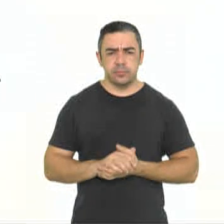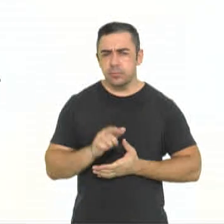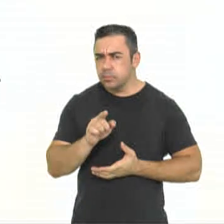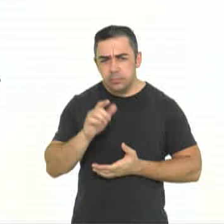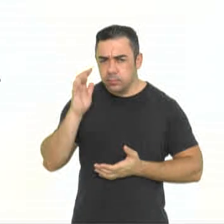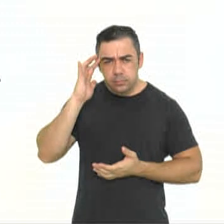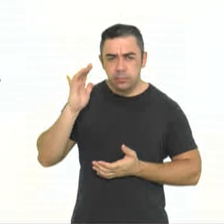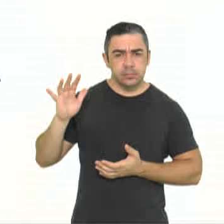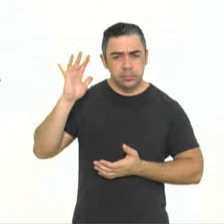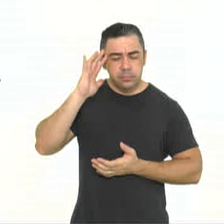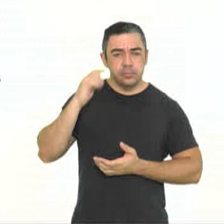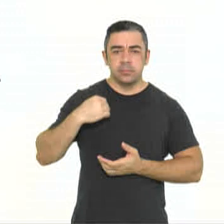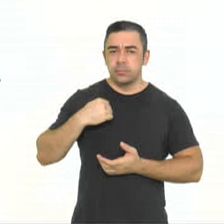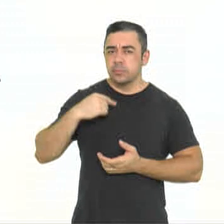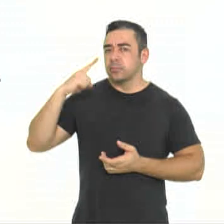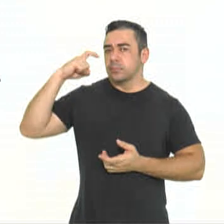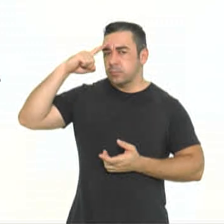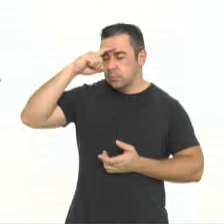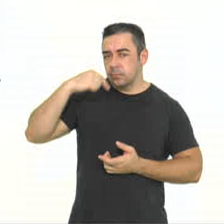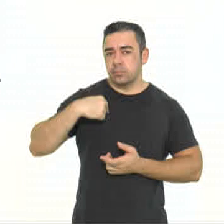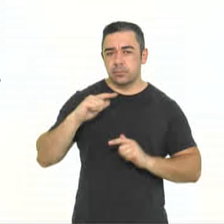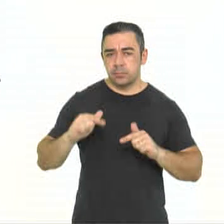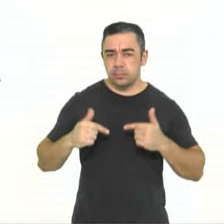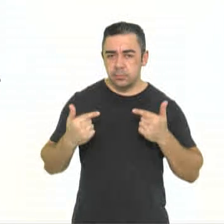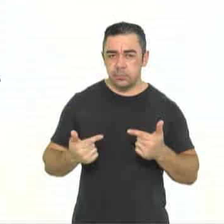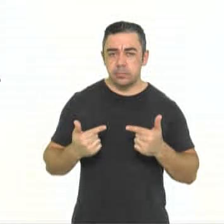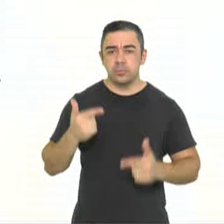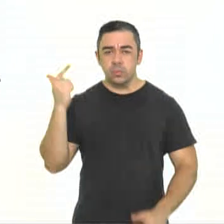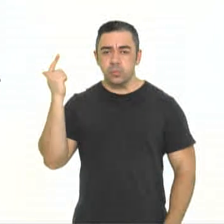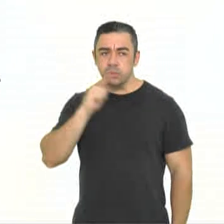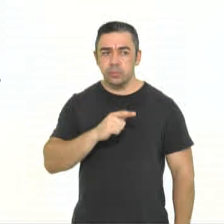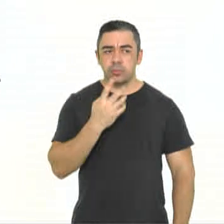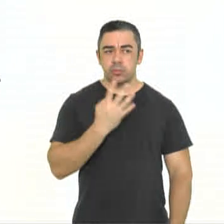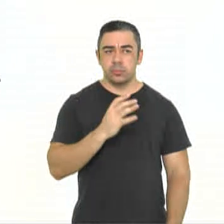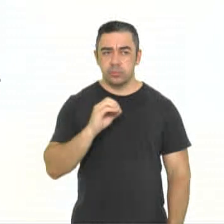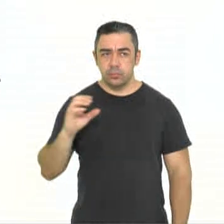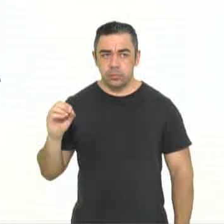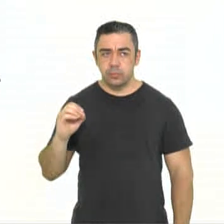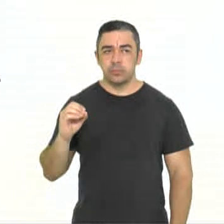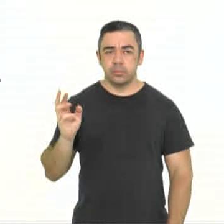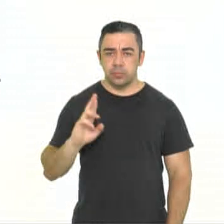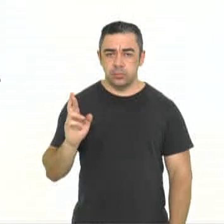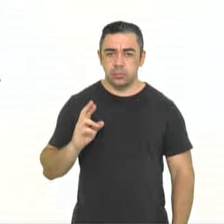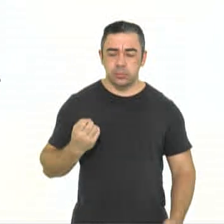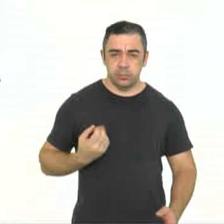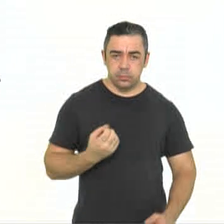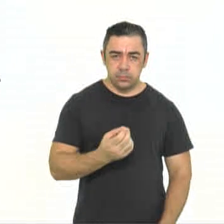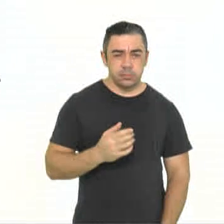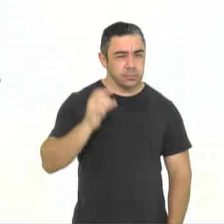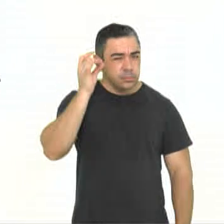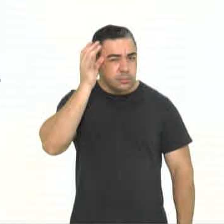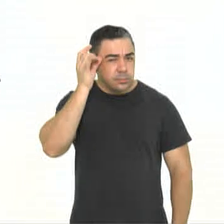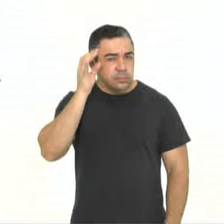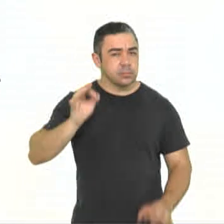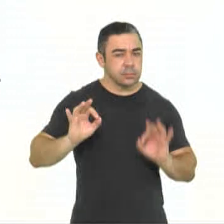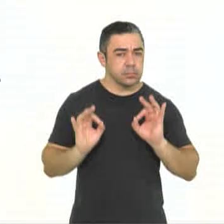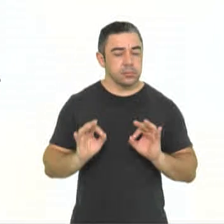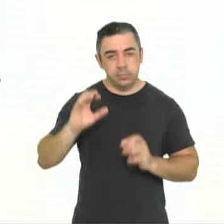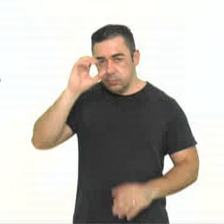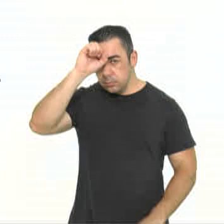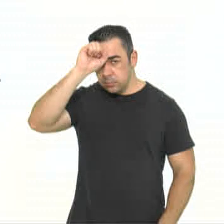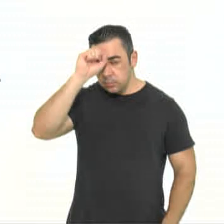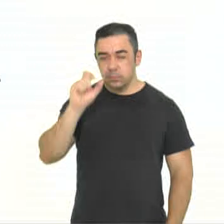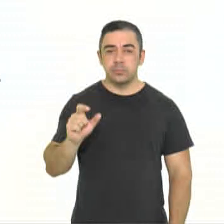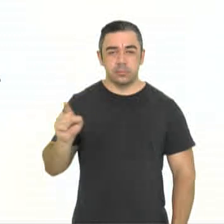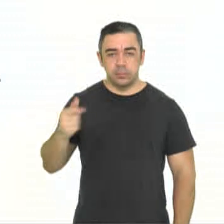imaginas as grandes dificuldades com que lutei para arranjar os 400 réis da viagem. É mais fácil, podes ficar certo, aprender o